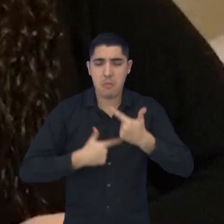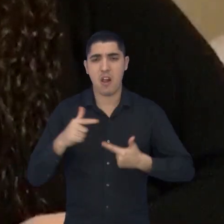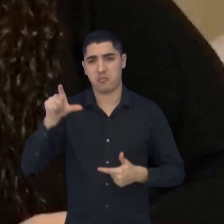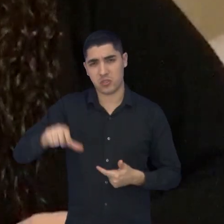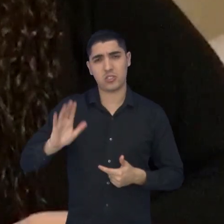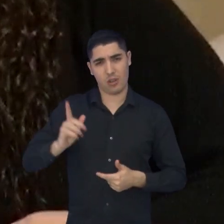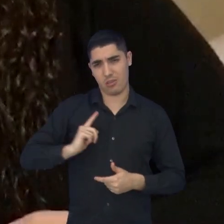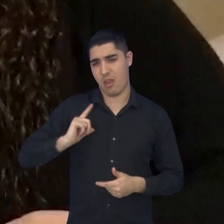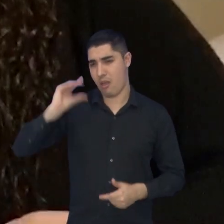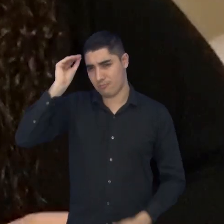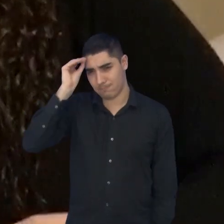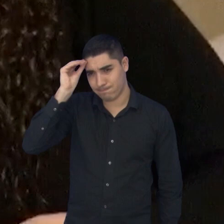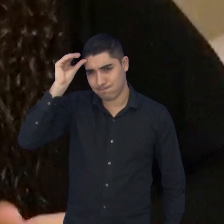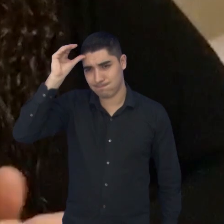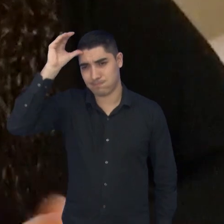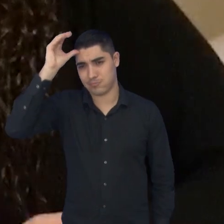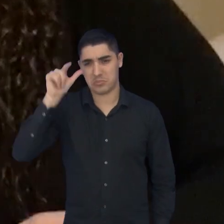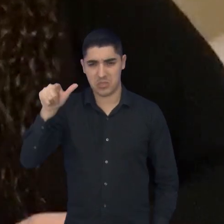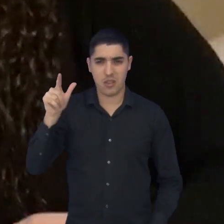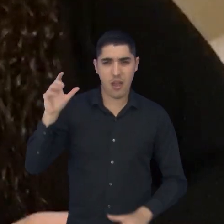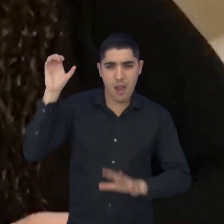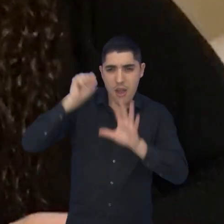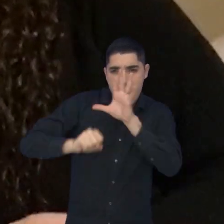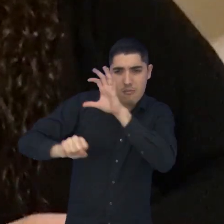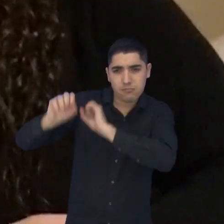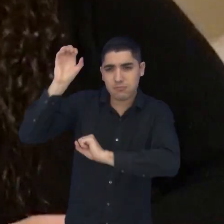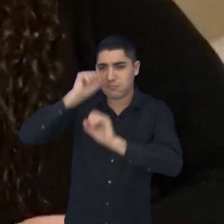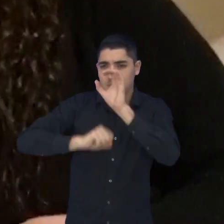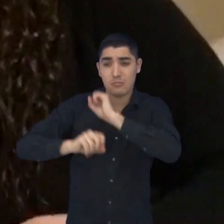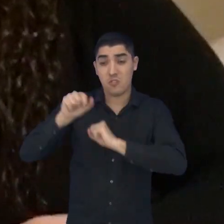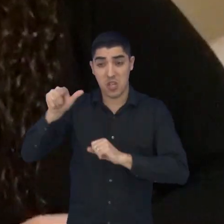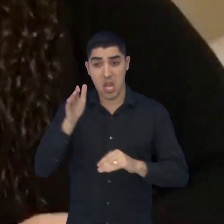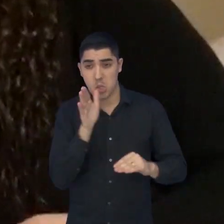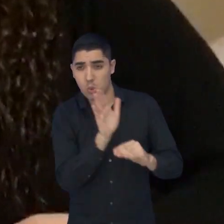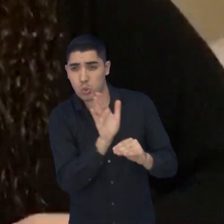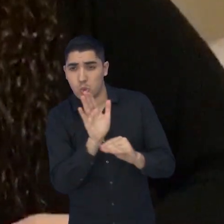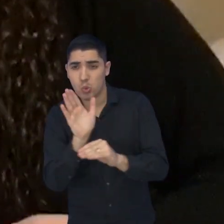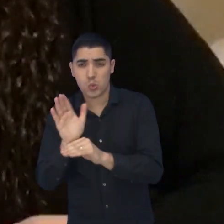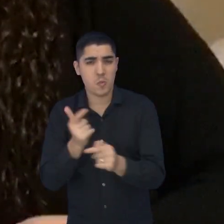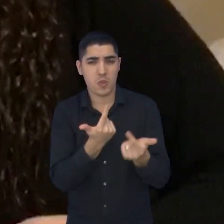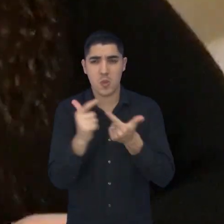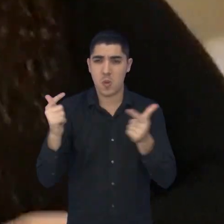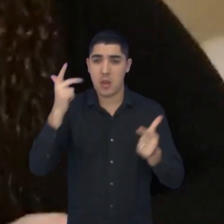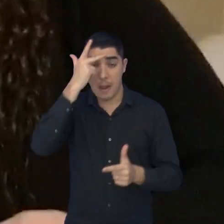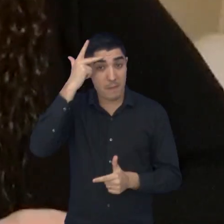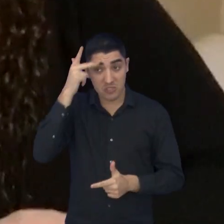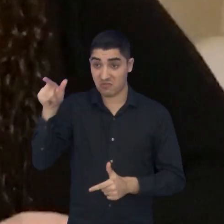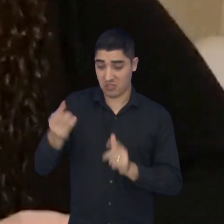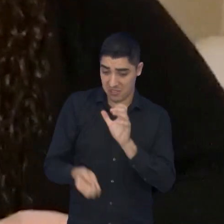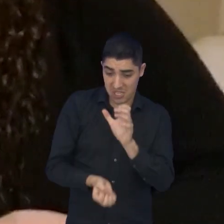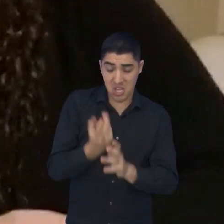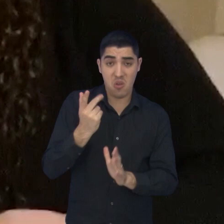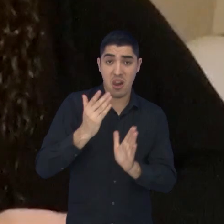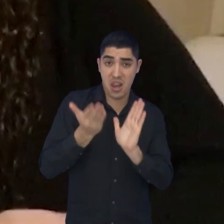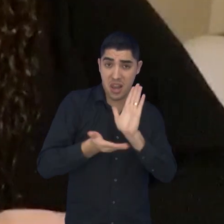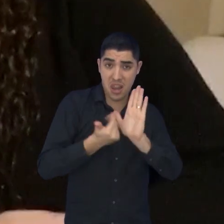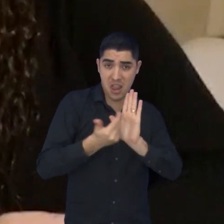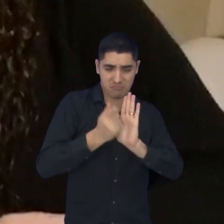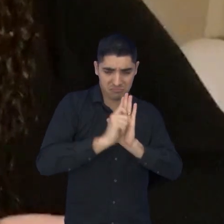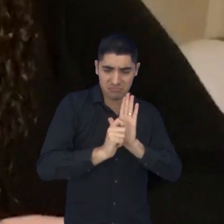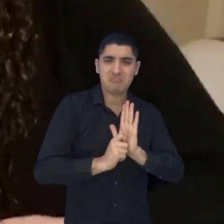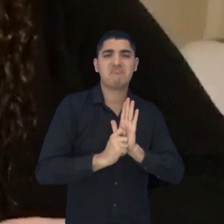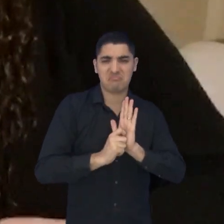você conseguiu aí abrir, né, para tantas pessoas através do seu livro, são realmente uma